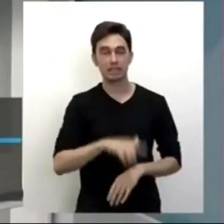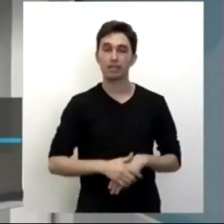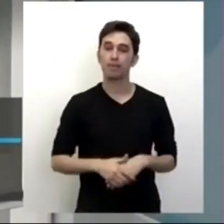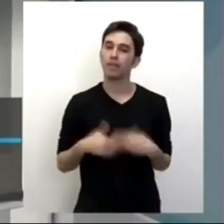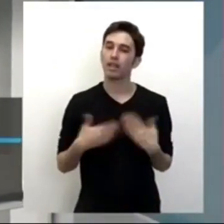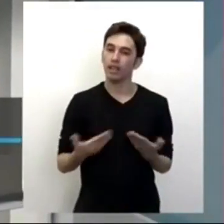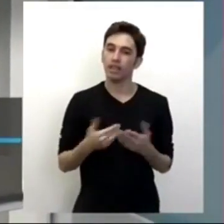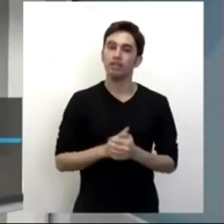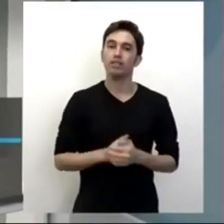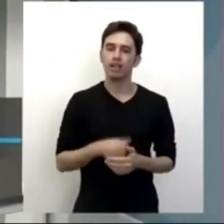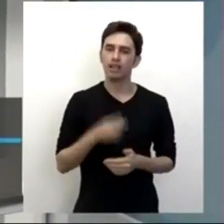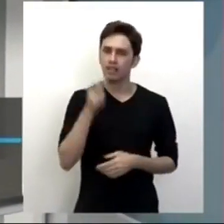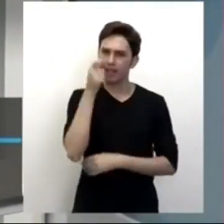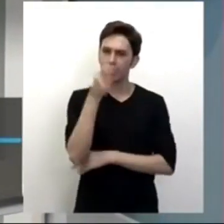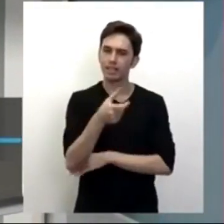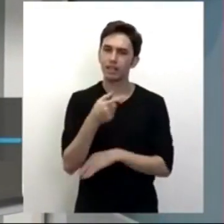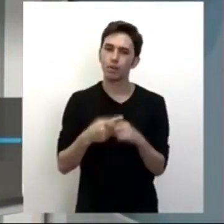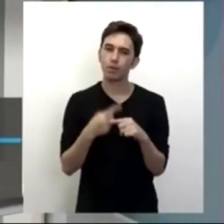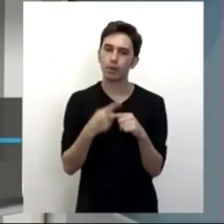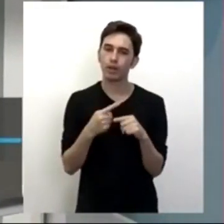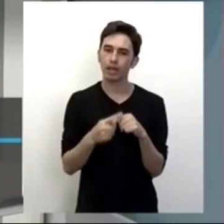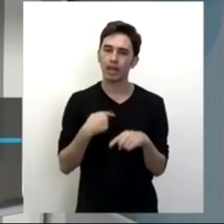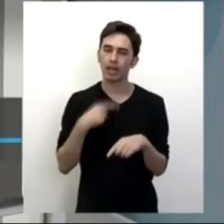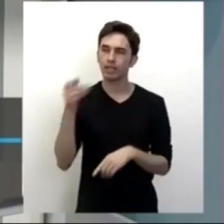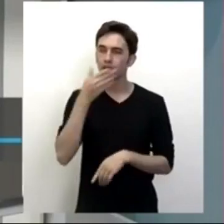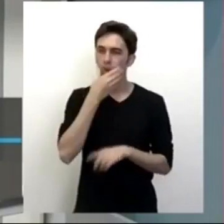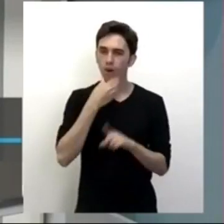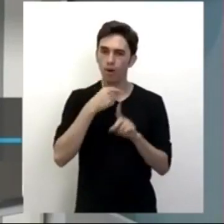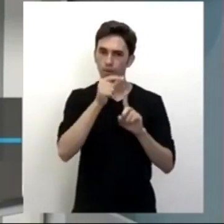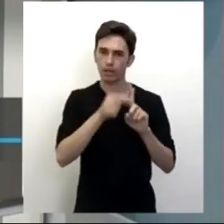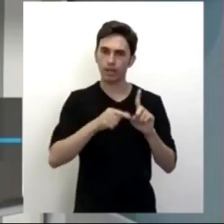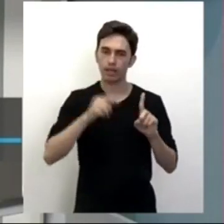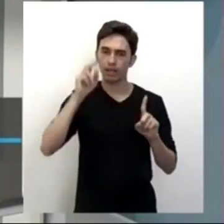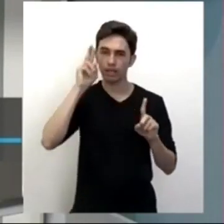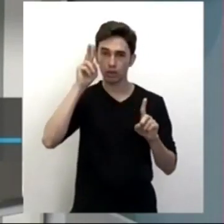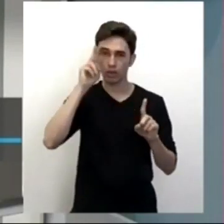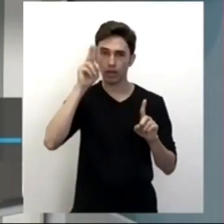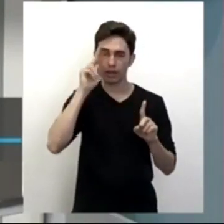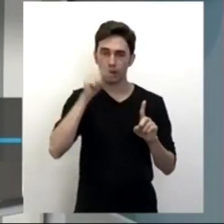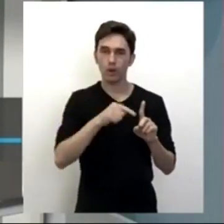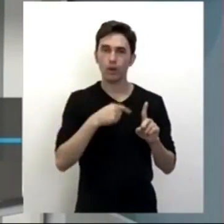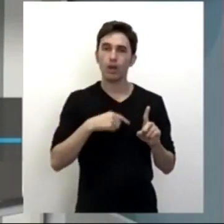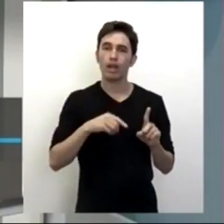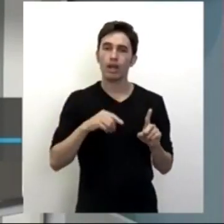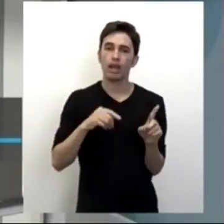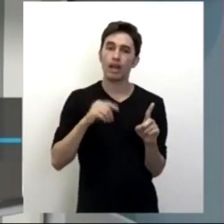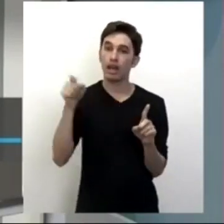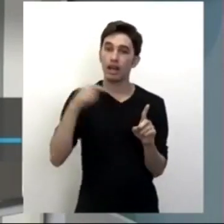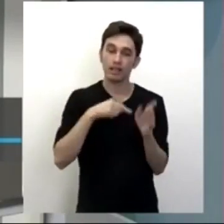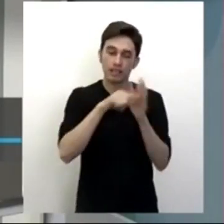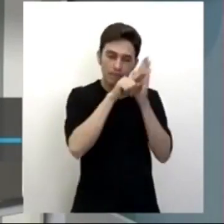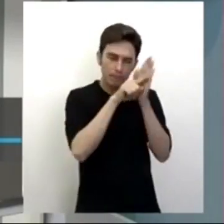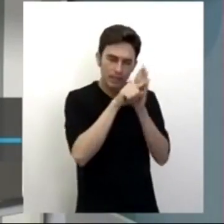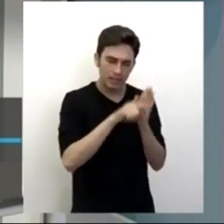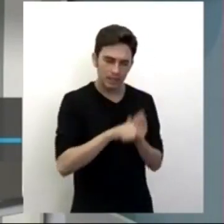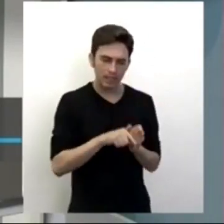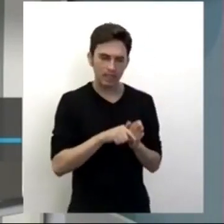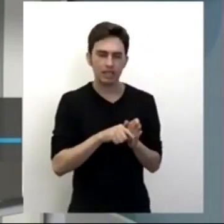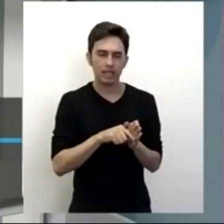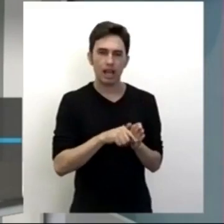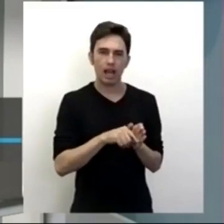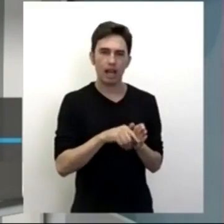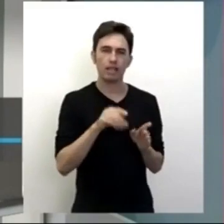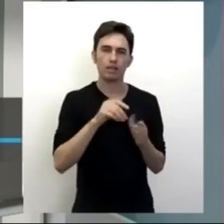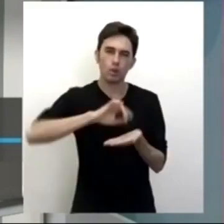social. O próprio Hobsbawm, esse historiador fantástico, que vai fazer análise desse estado a partir, né, do cenário do